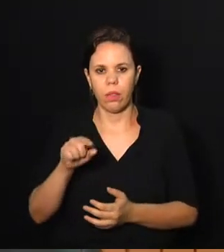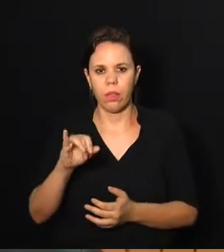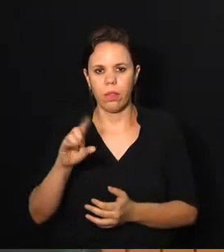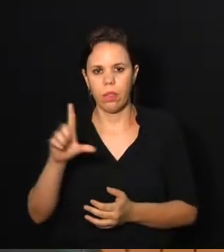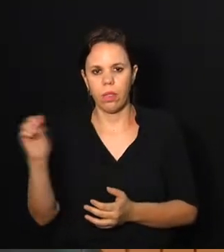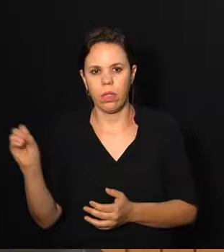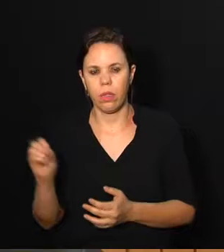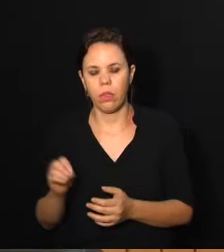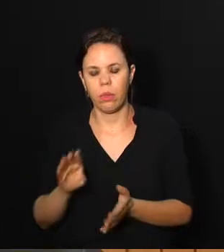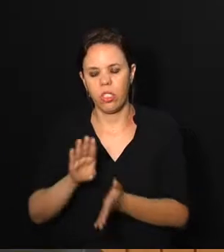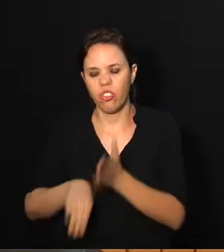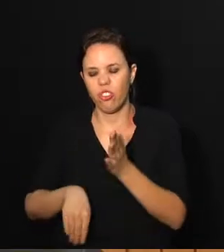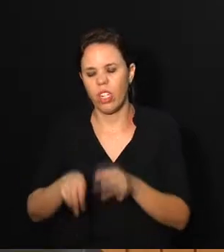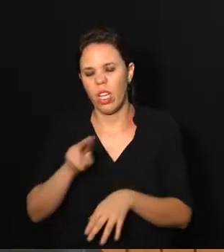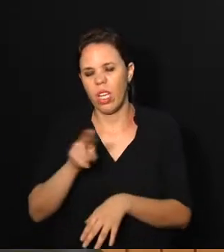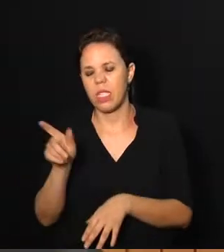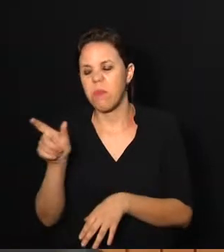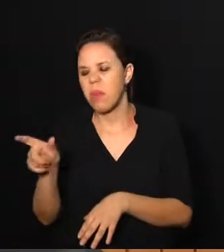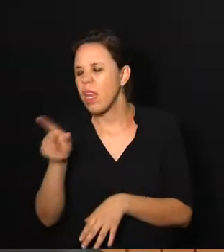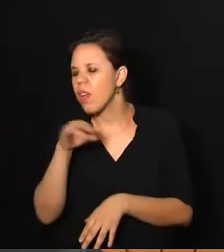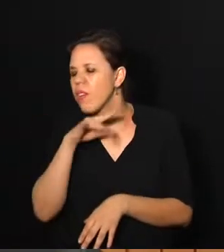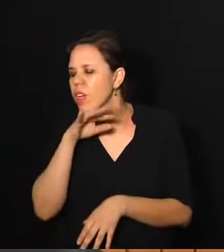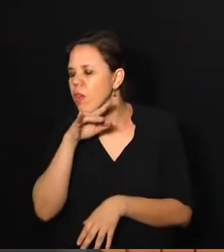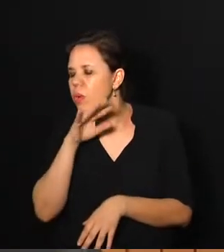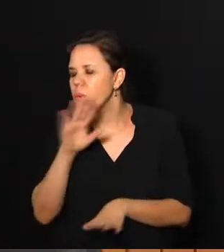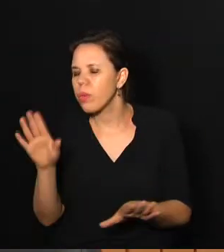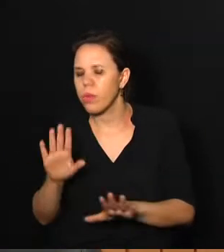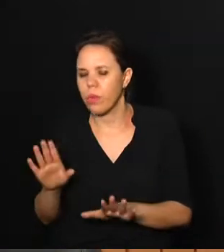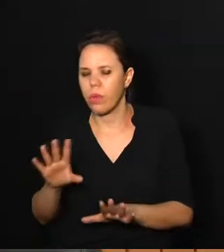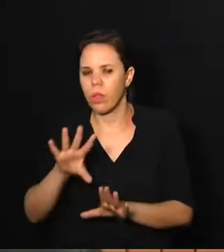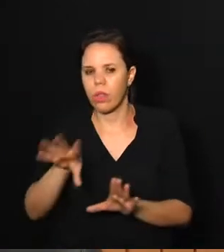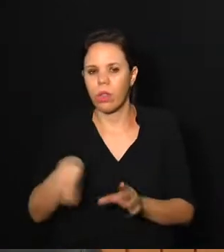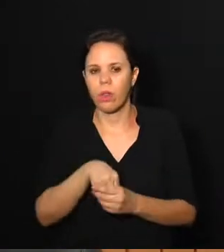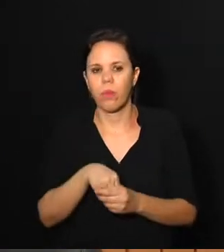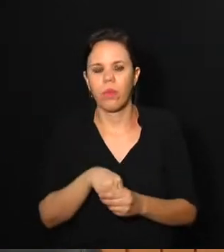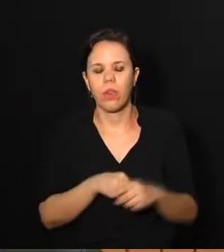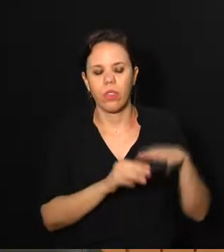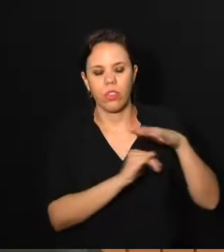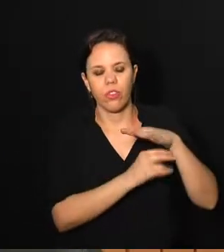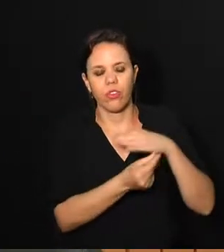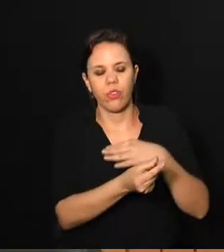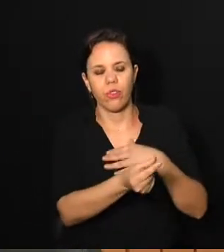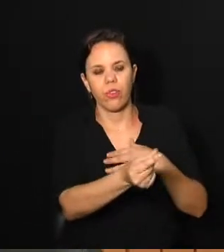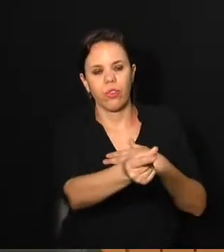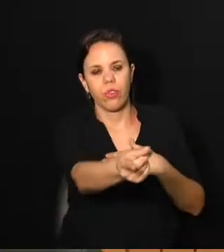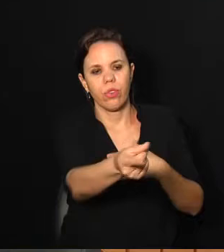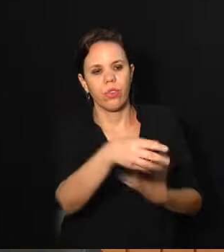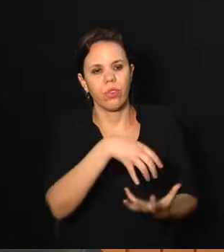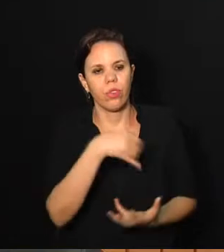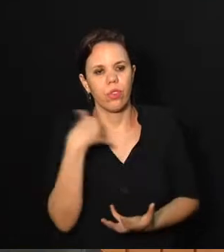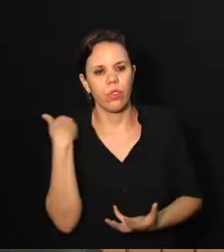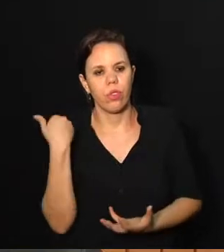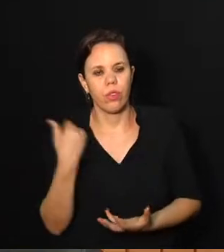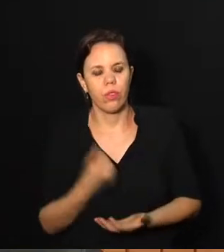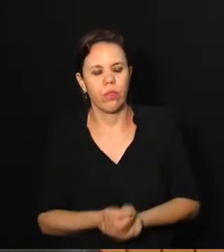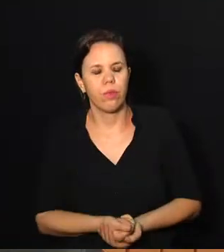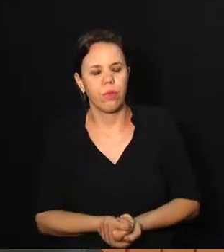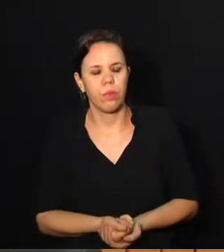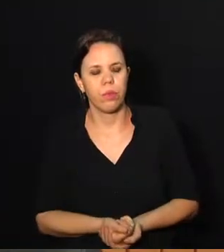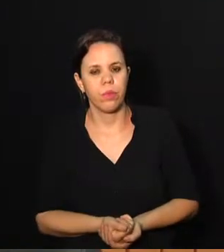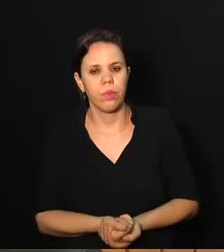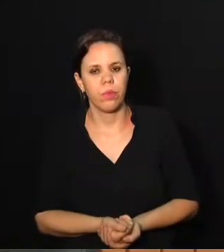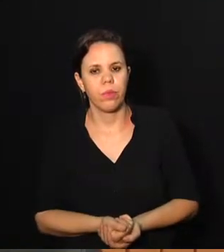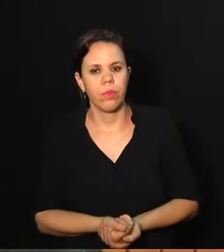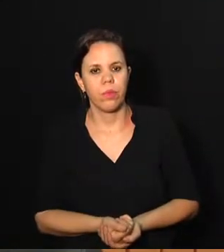tenta desconstruir essa narrativa do asilo para incorporar a instituição de longa permanência para idosos. E aí